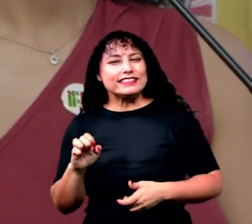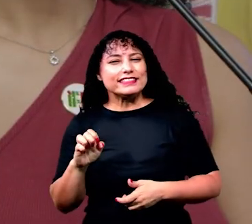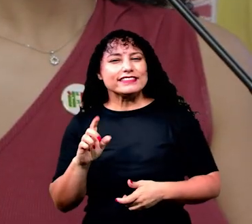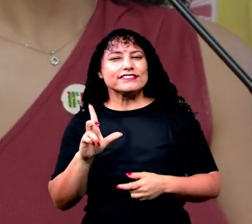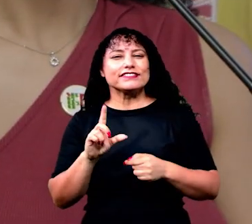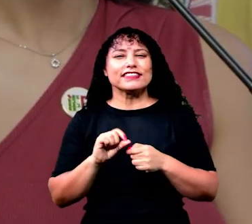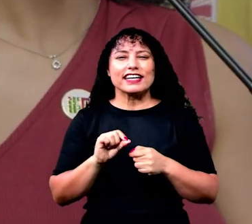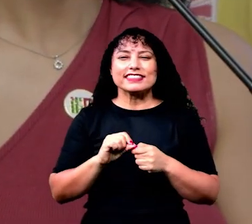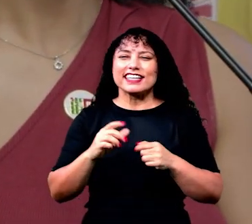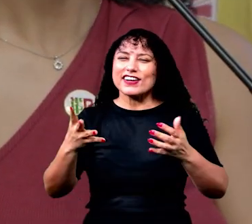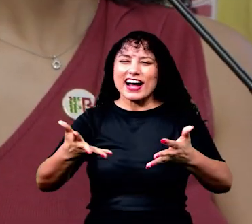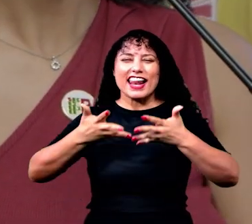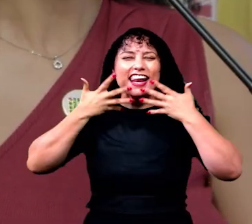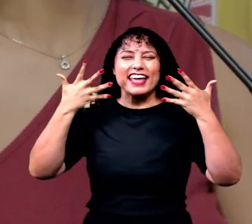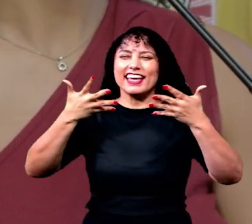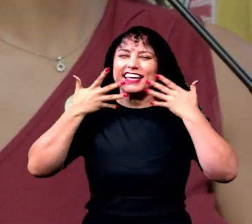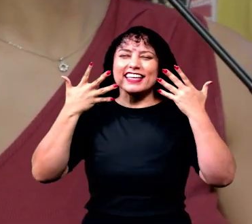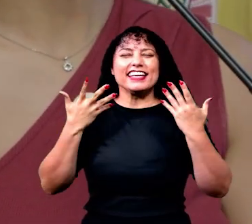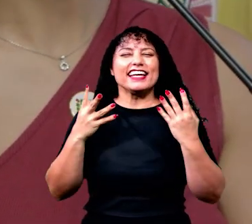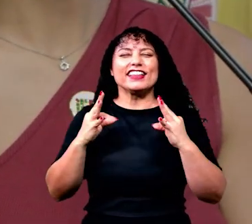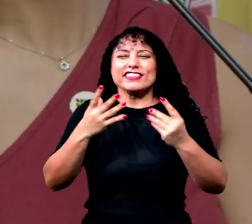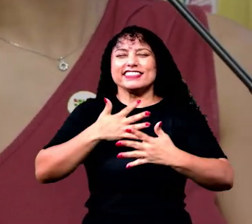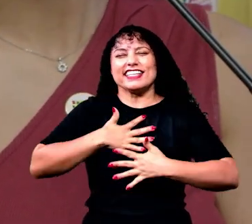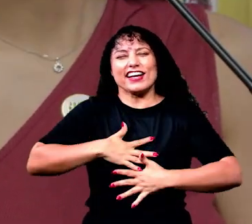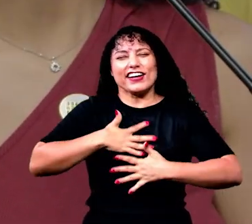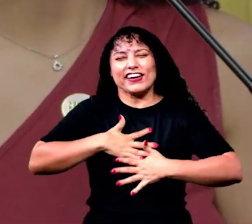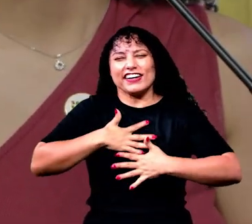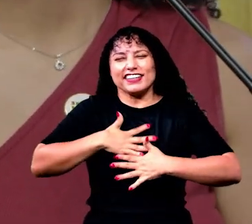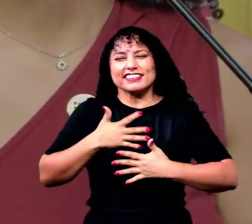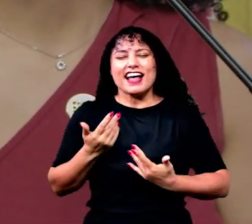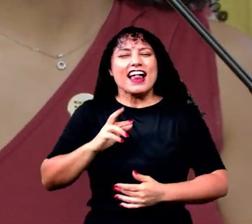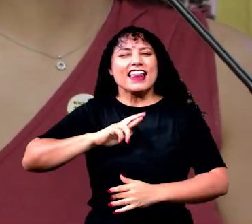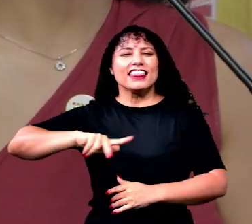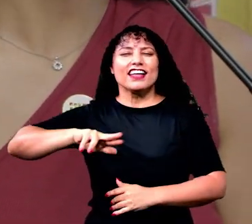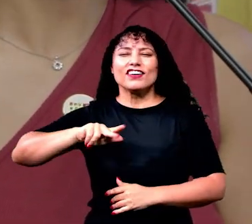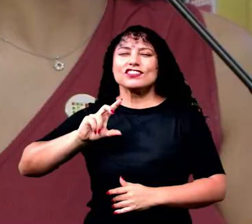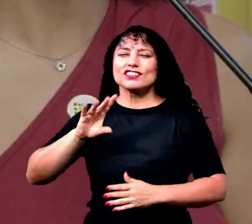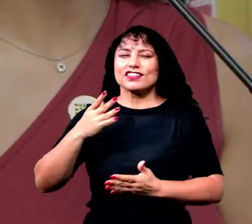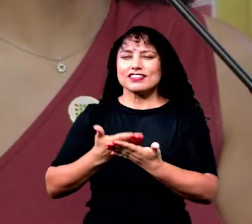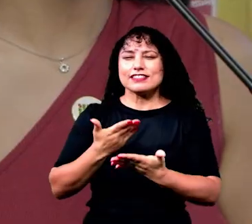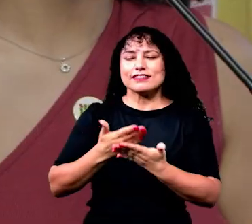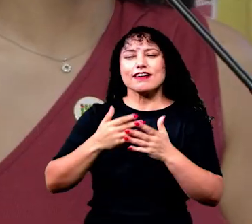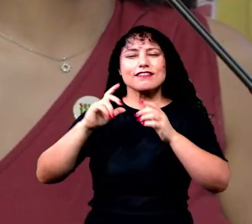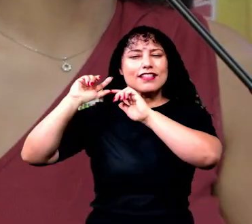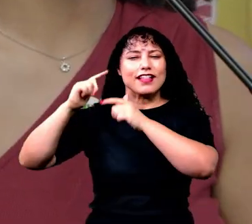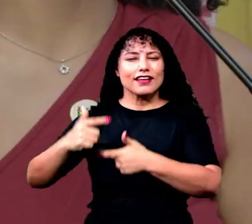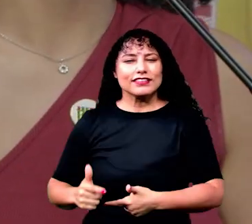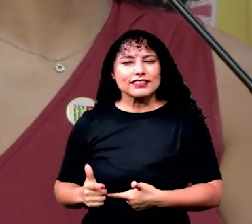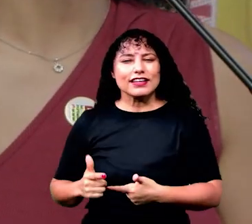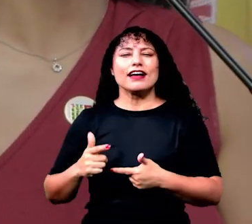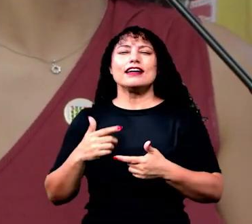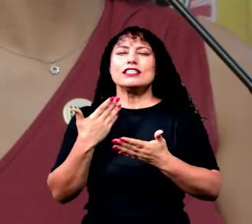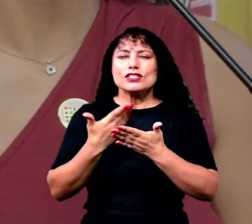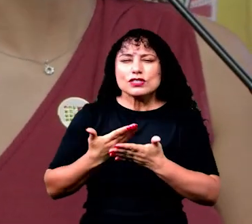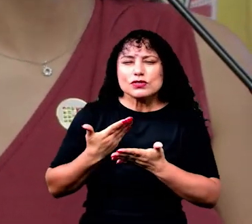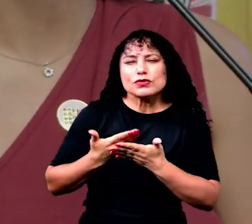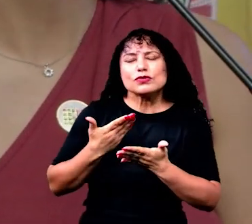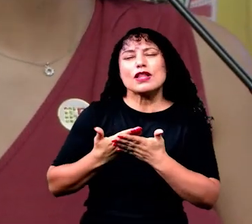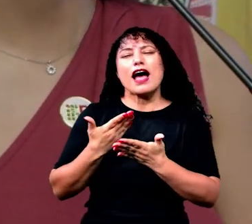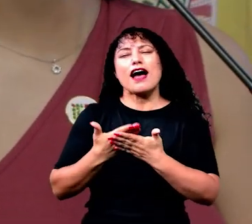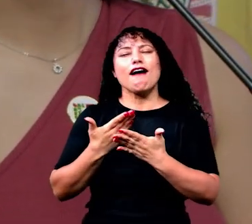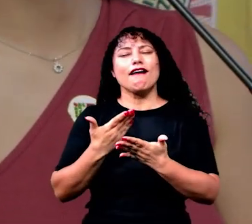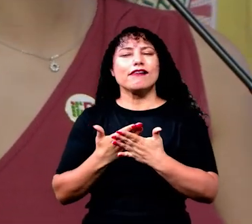E fazer com alegria aquilo que você gosta. Então, não só no estudo tradicional de sentar e